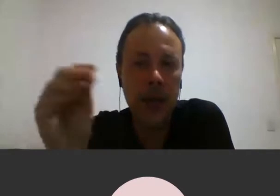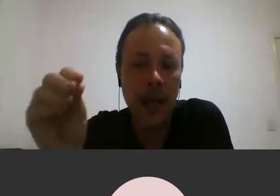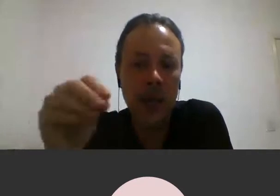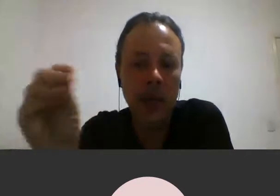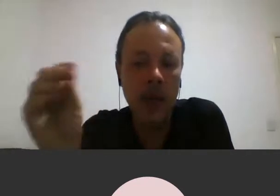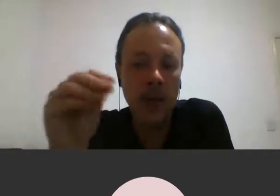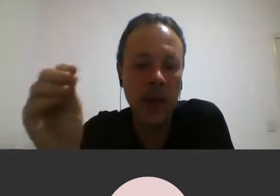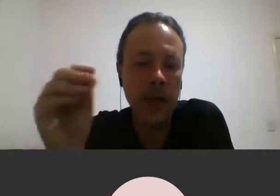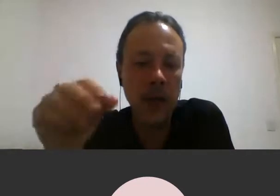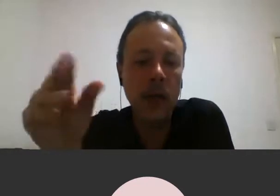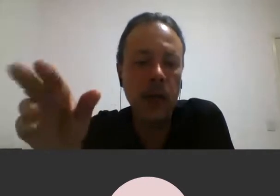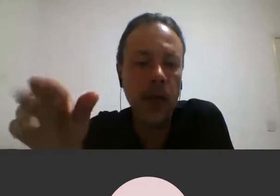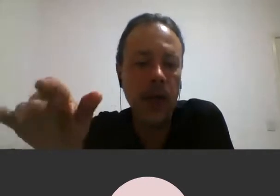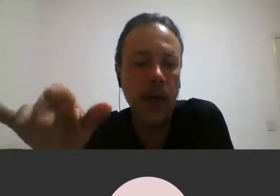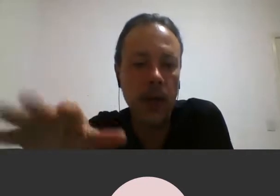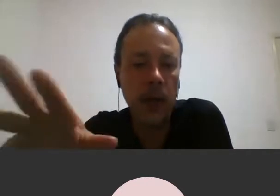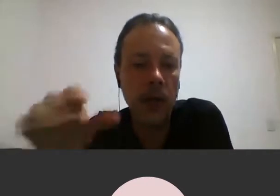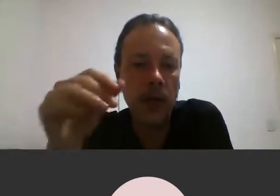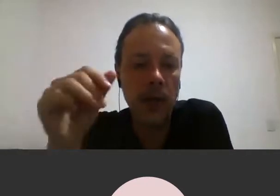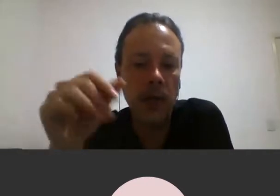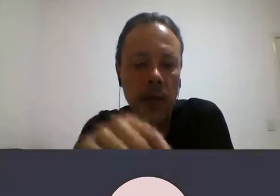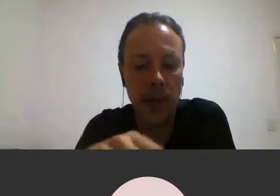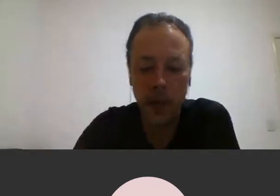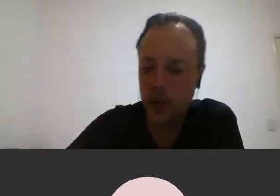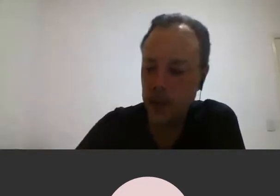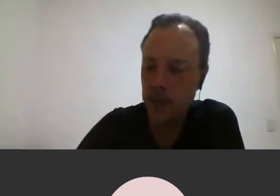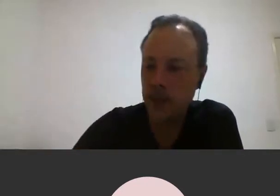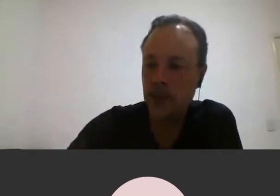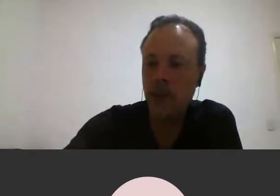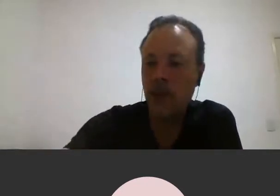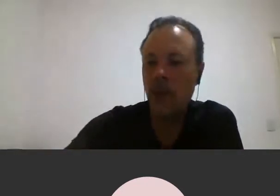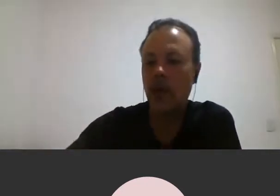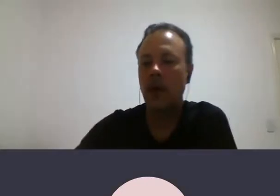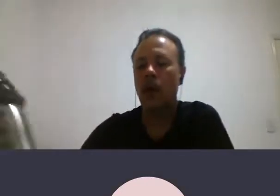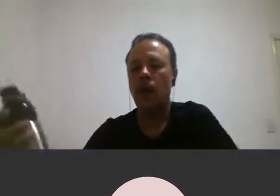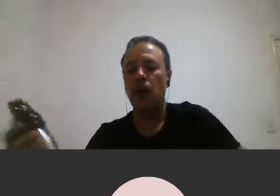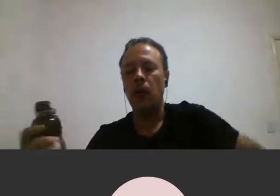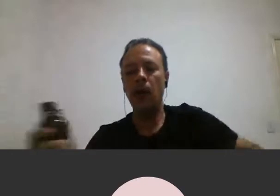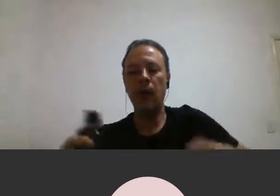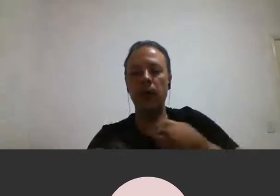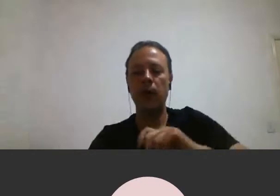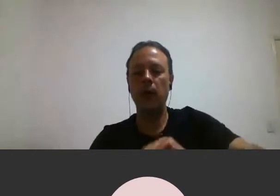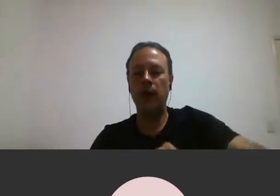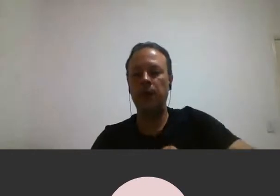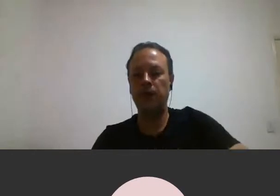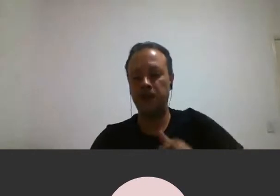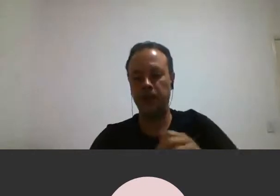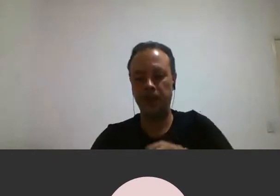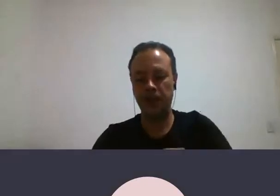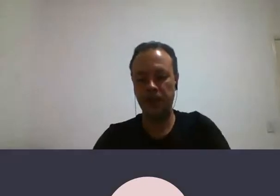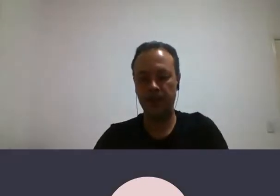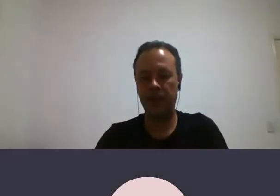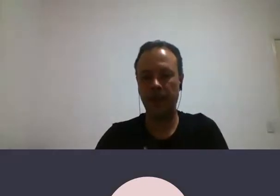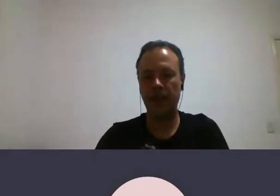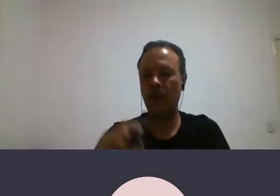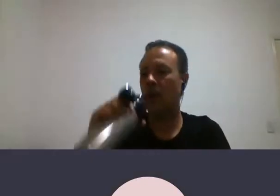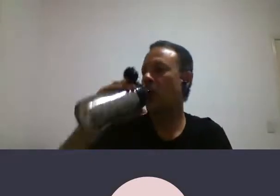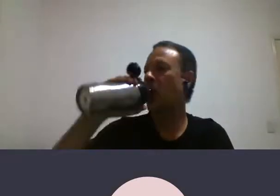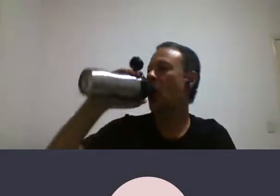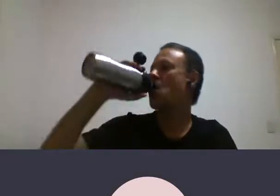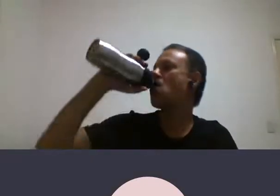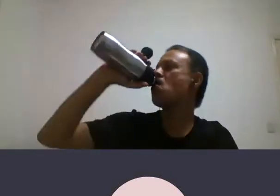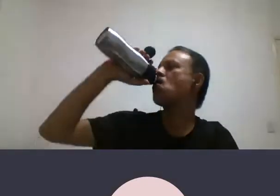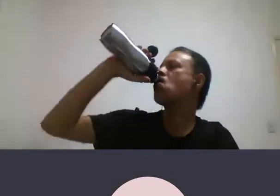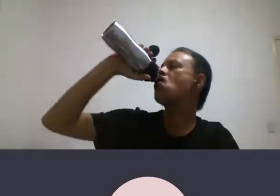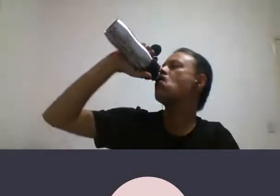que você sabe que está acontecendo e o porquê, isso é mais interessante. O que mais? Vamos lá. O que você acha do